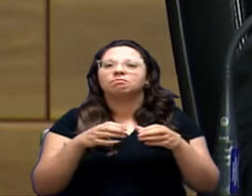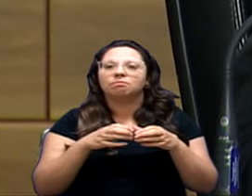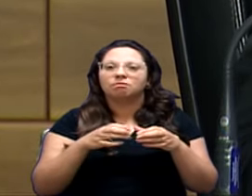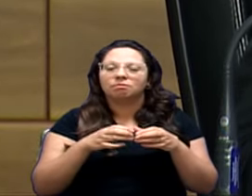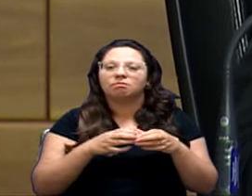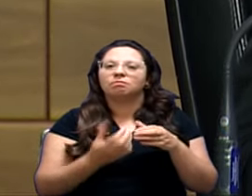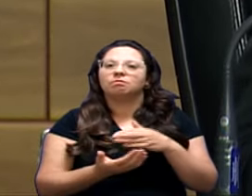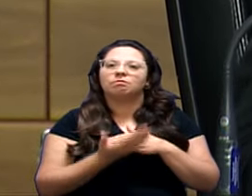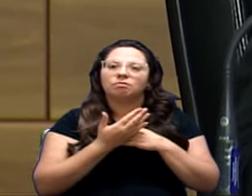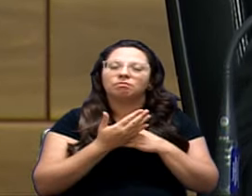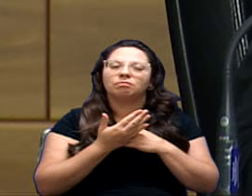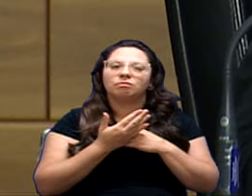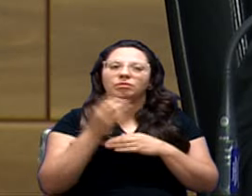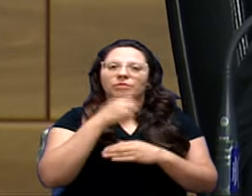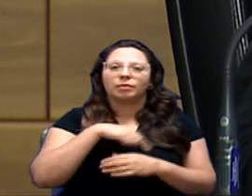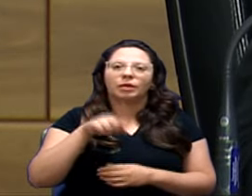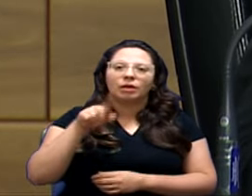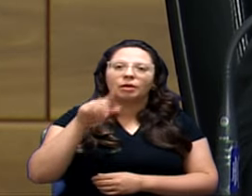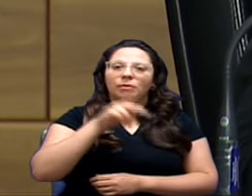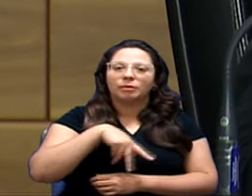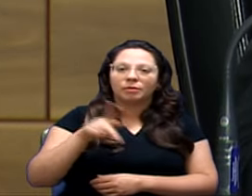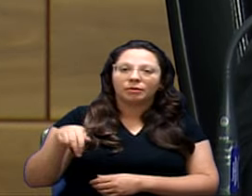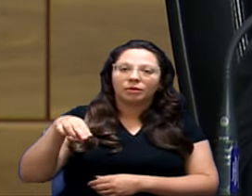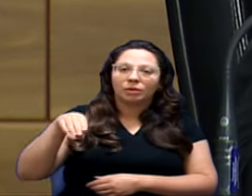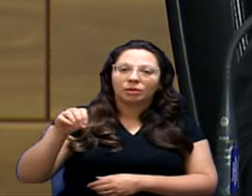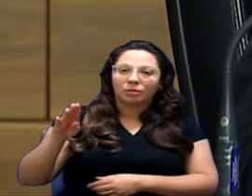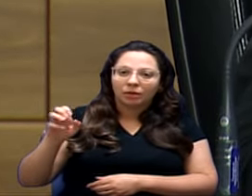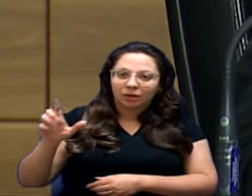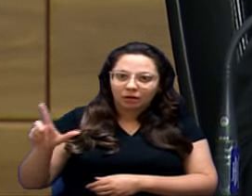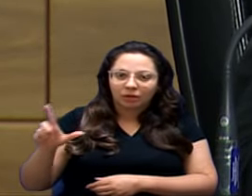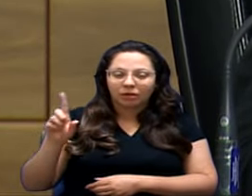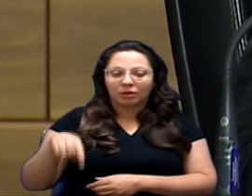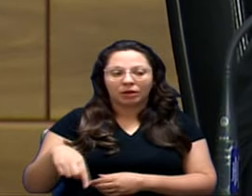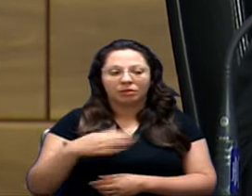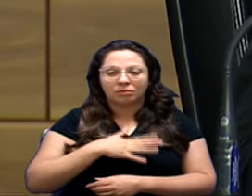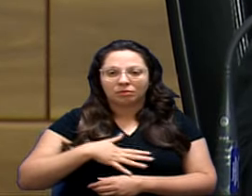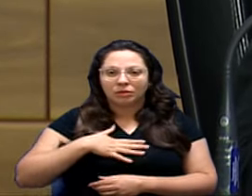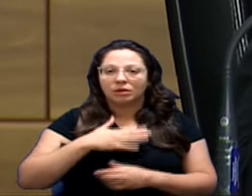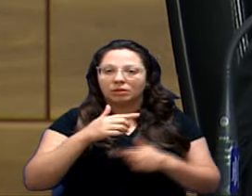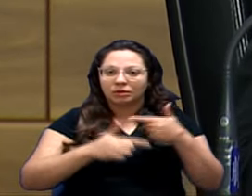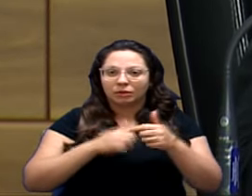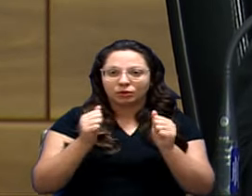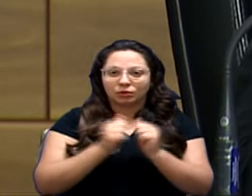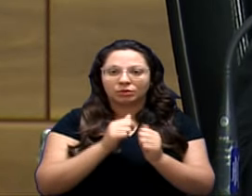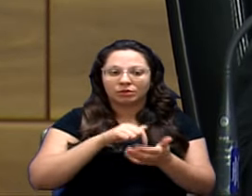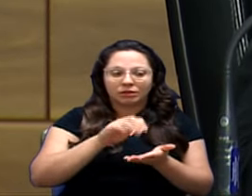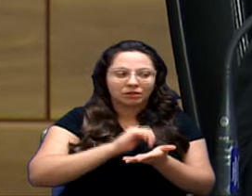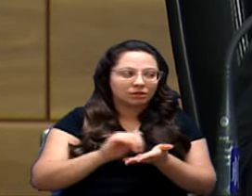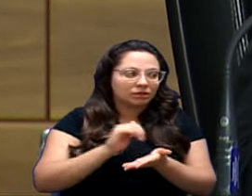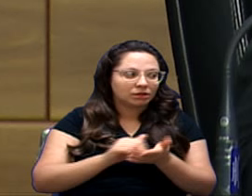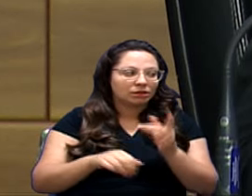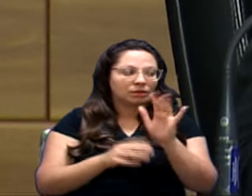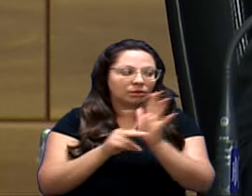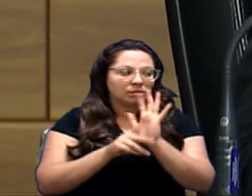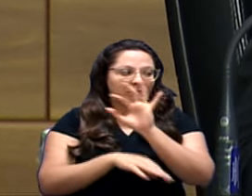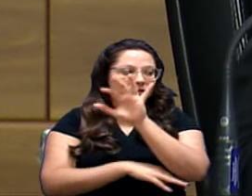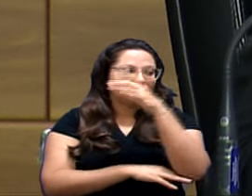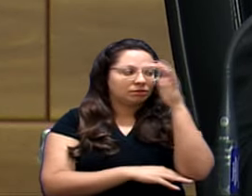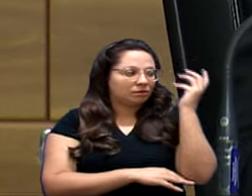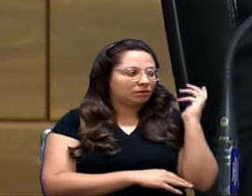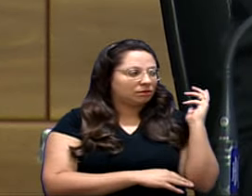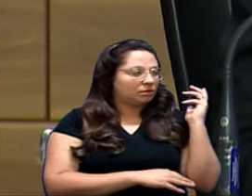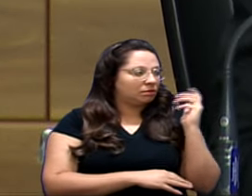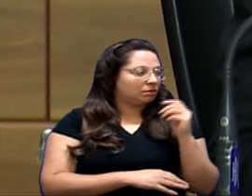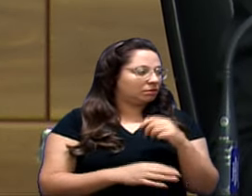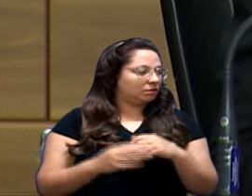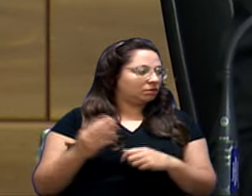nos apoiando em nome dele o professor Nobel que tive o prazer de trabalhar na implantação da Secretaria de Meio Ambiente lá em 2009 E desde